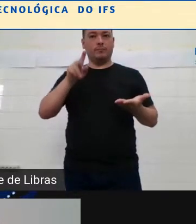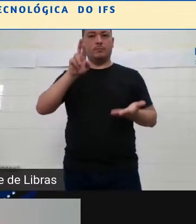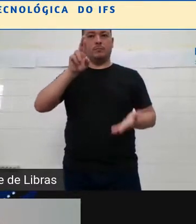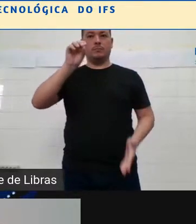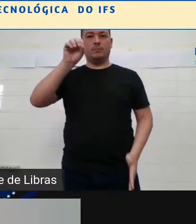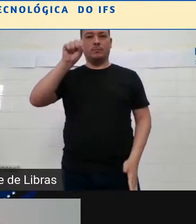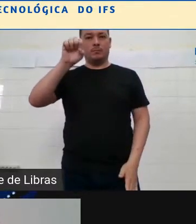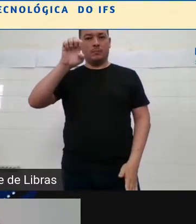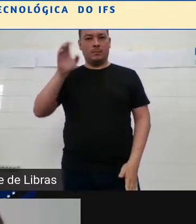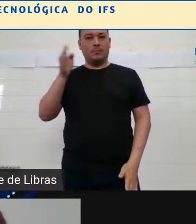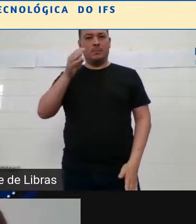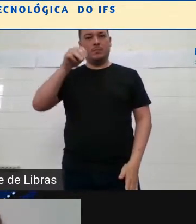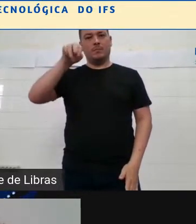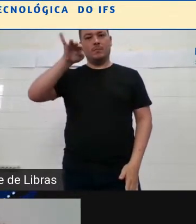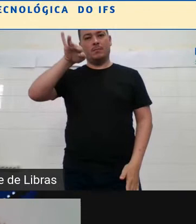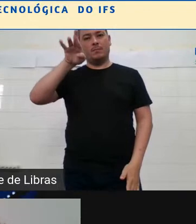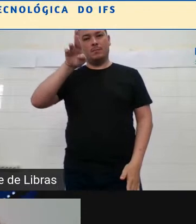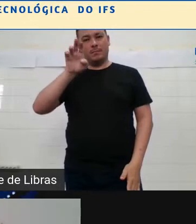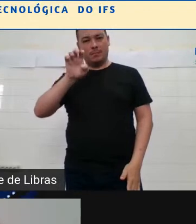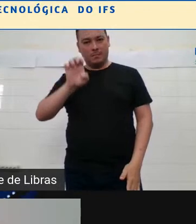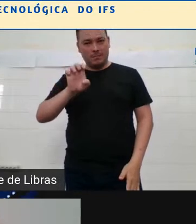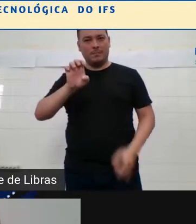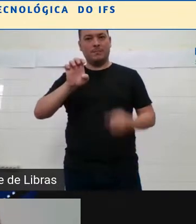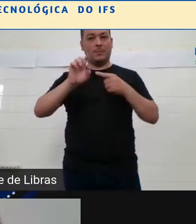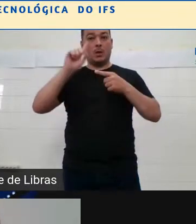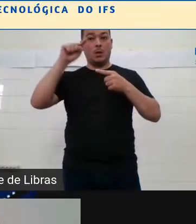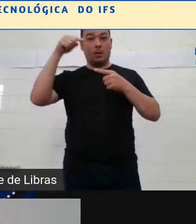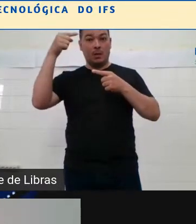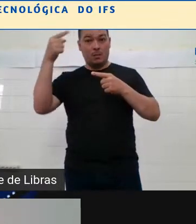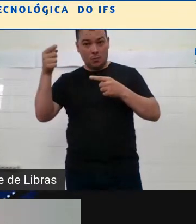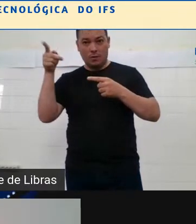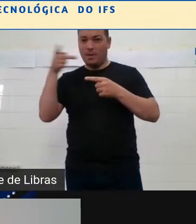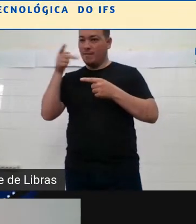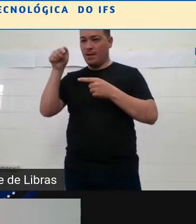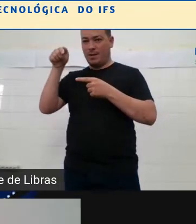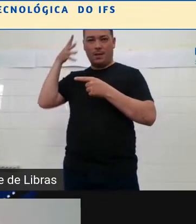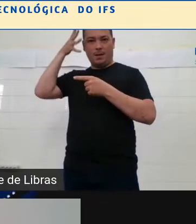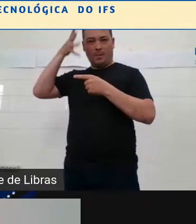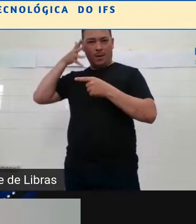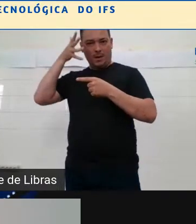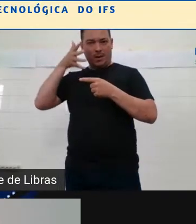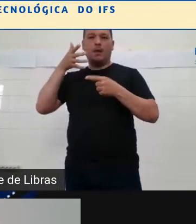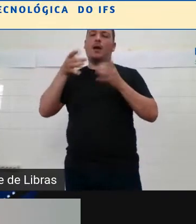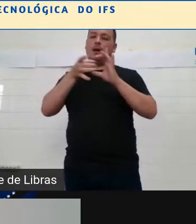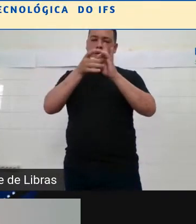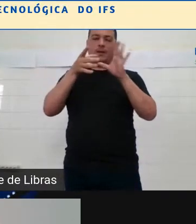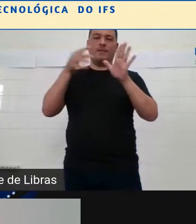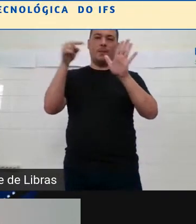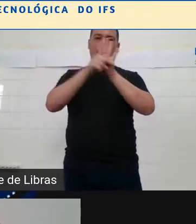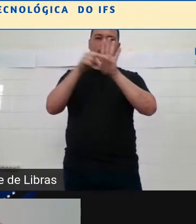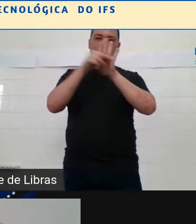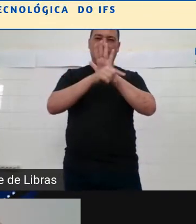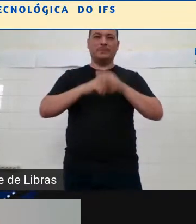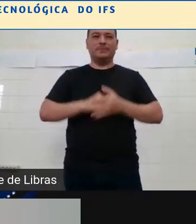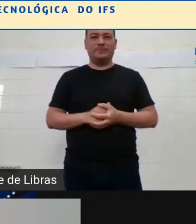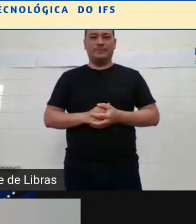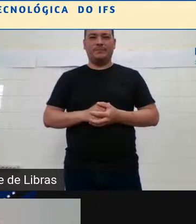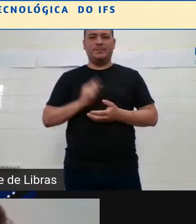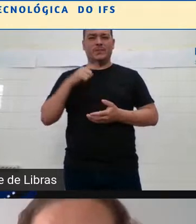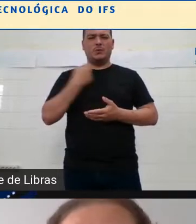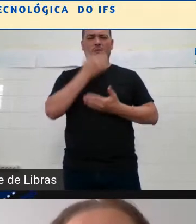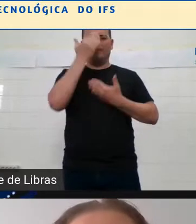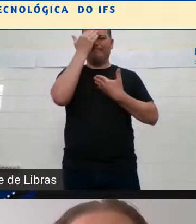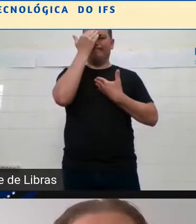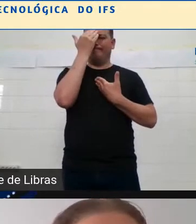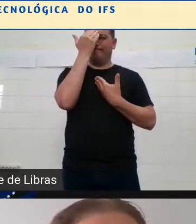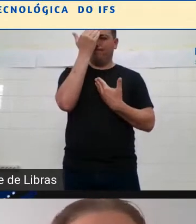e depois da fala da Rosemary abriremos então para as perguntas. Queria registrar o nosso profundo